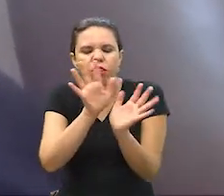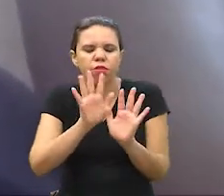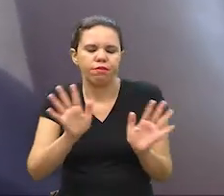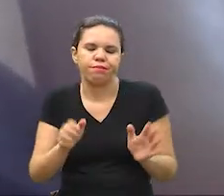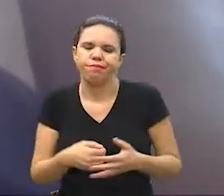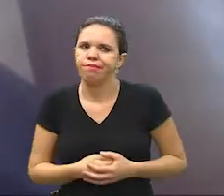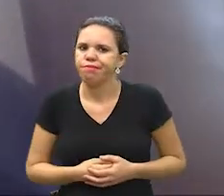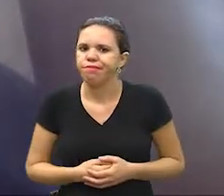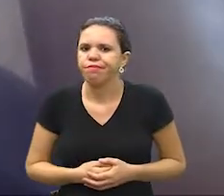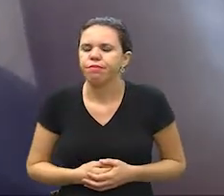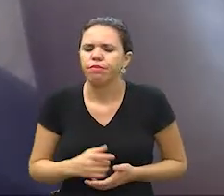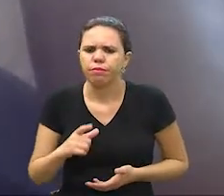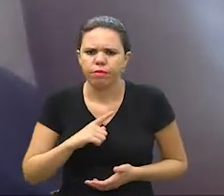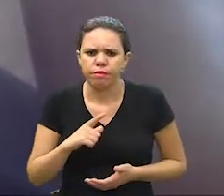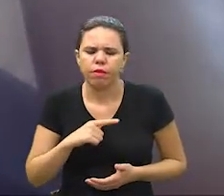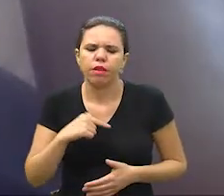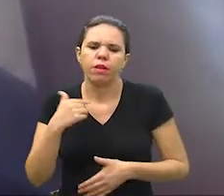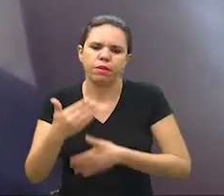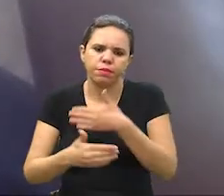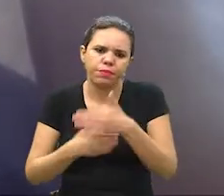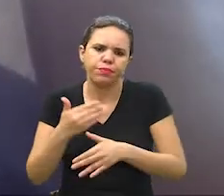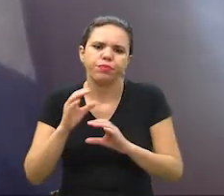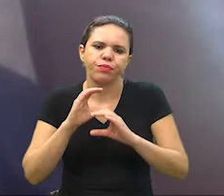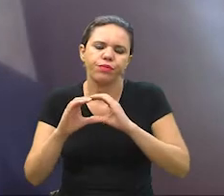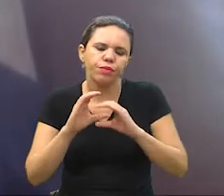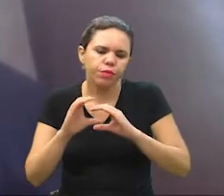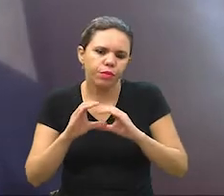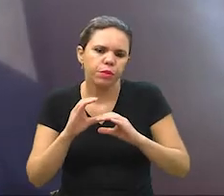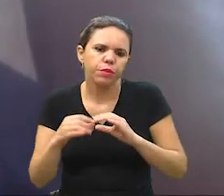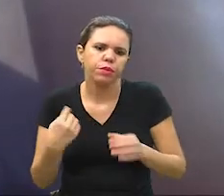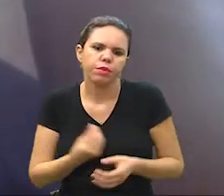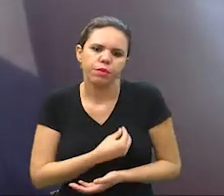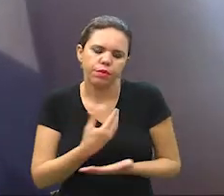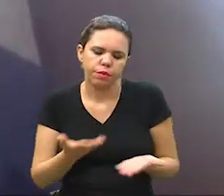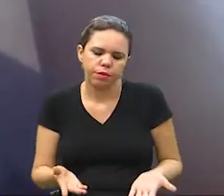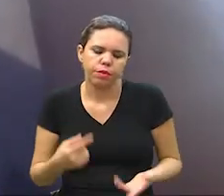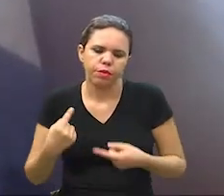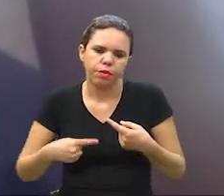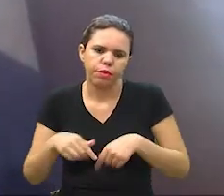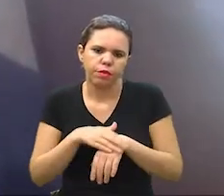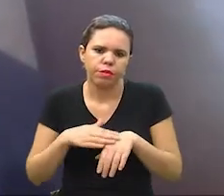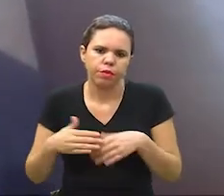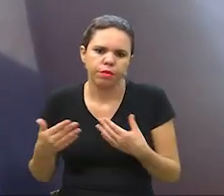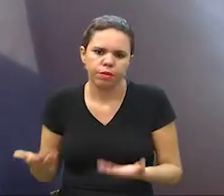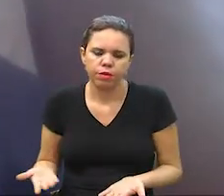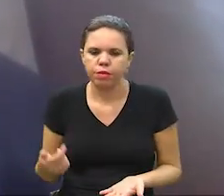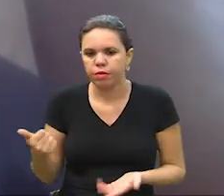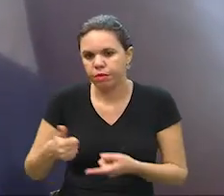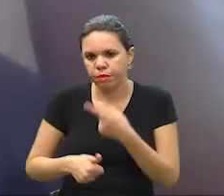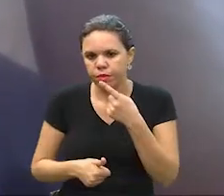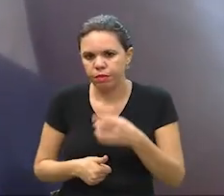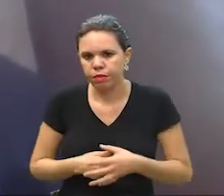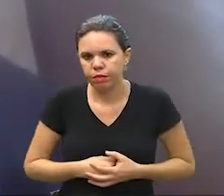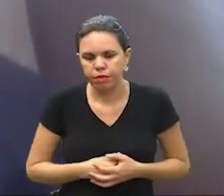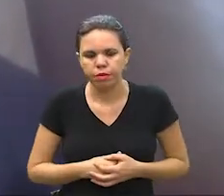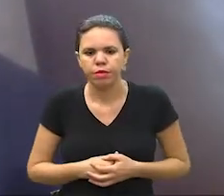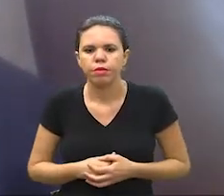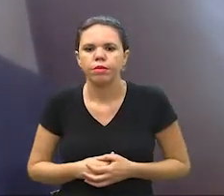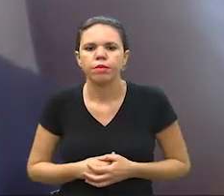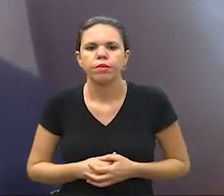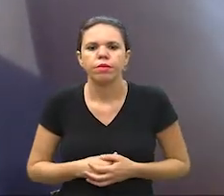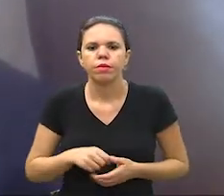afora. Então, nós tivemos no processo de comunicação, que é isso que nós estamos discutindo, primeiro,